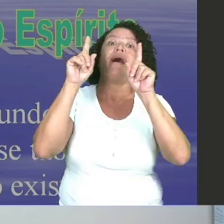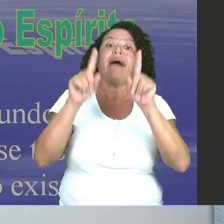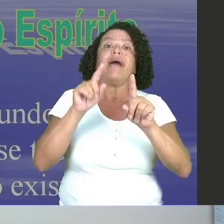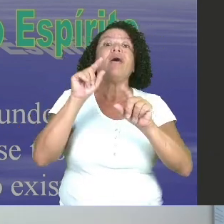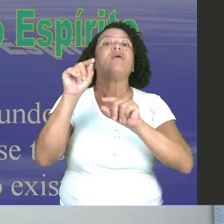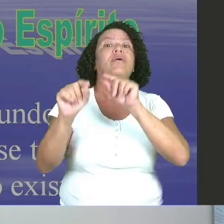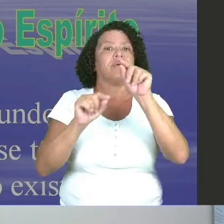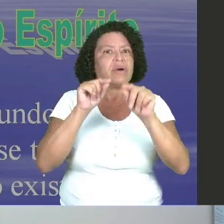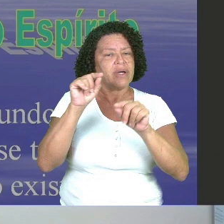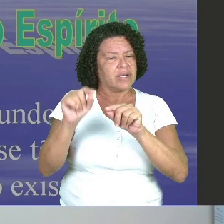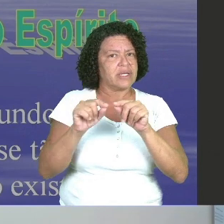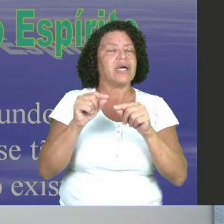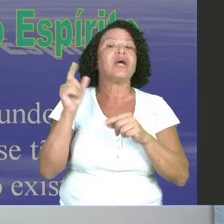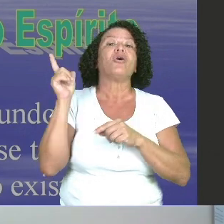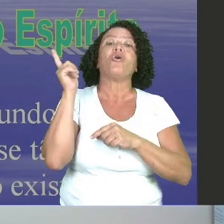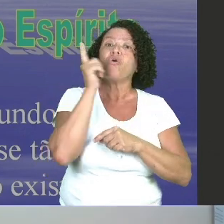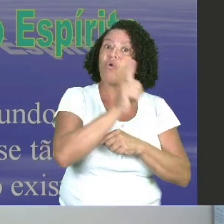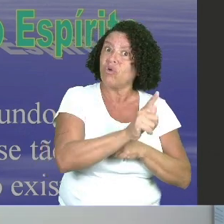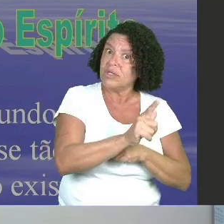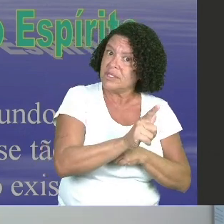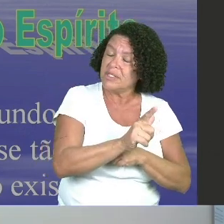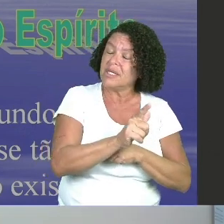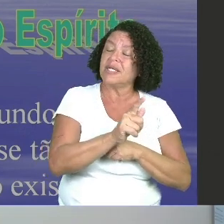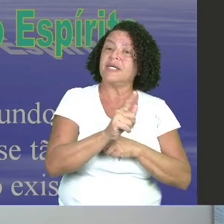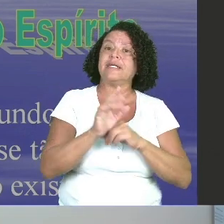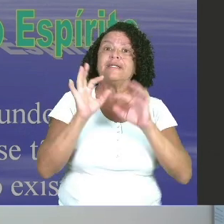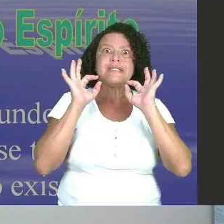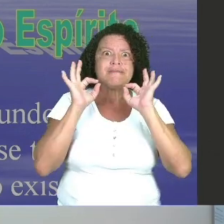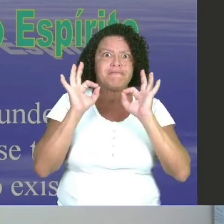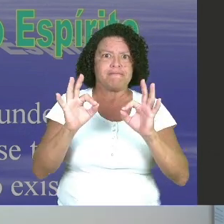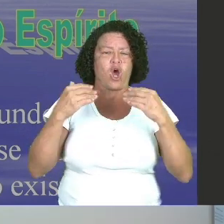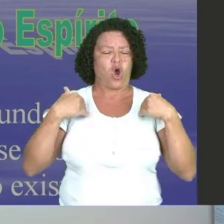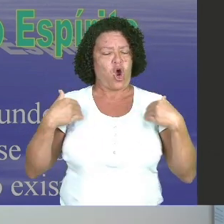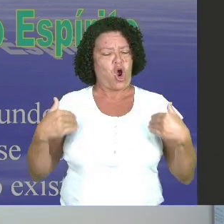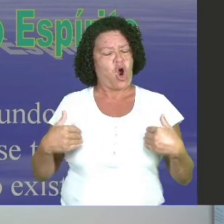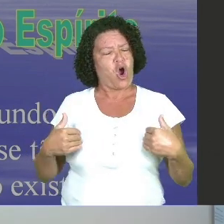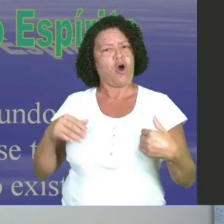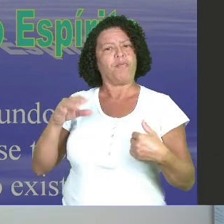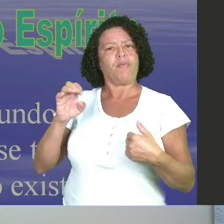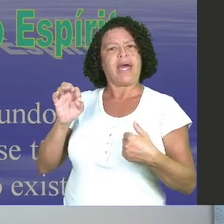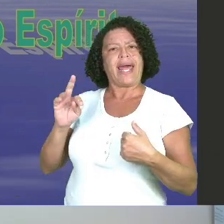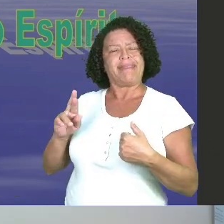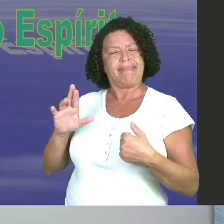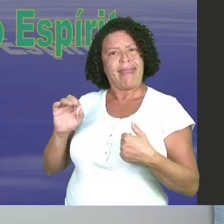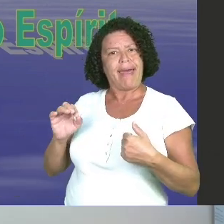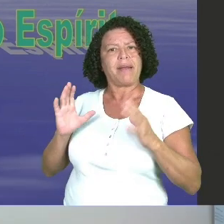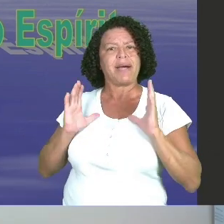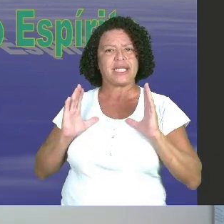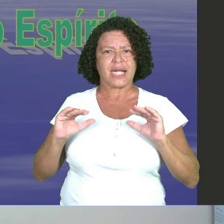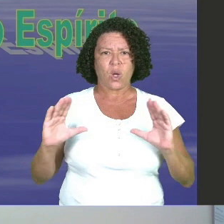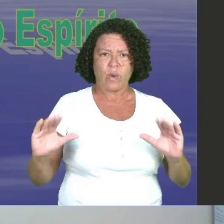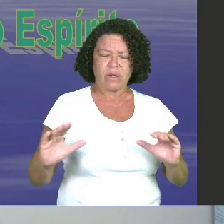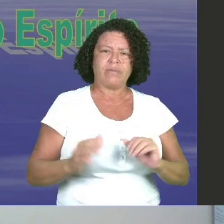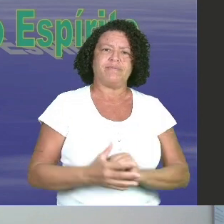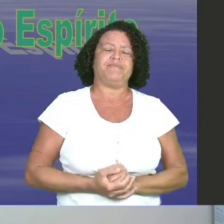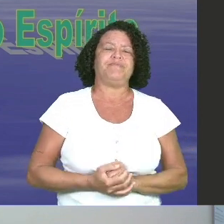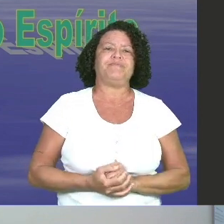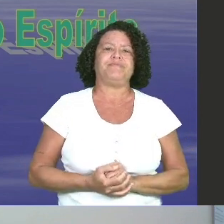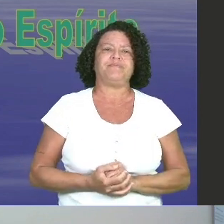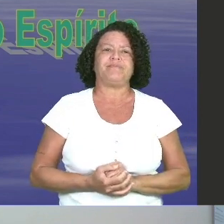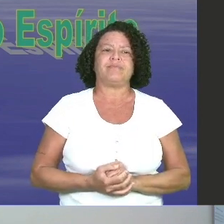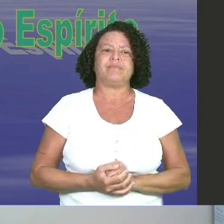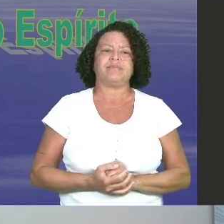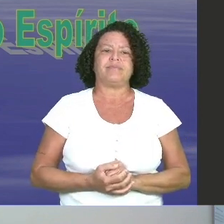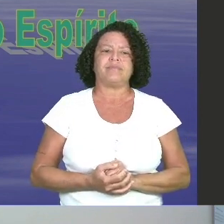e conseguirmos corpos mais etéreos, mais tranquilos. Há que